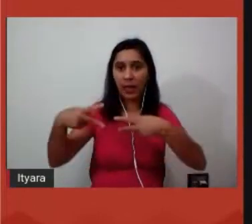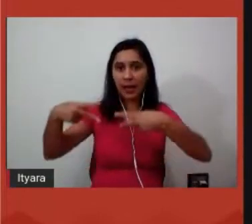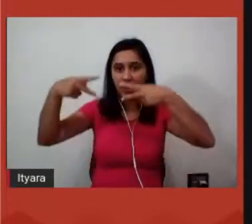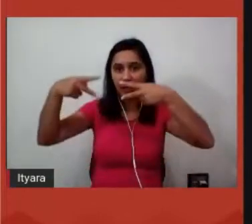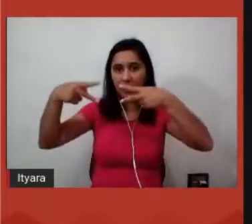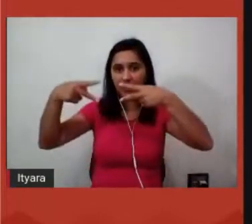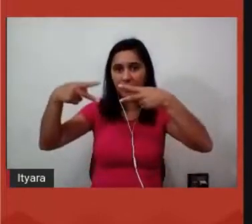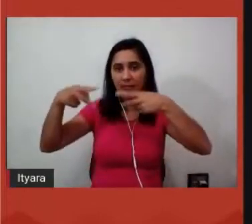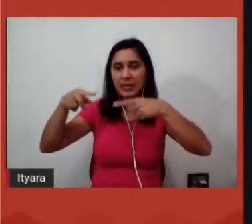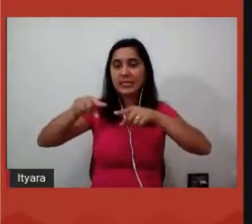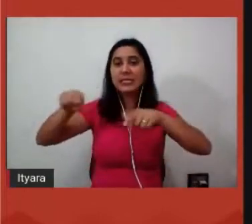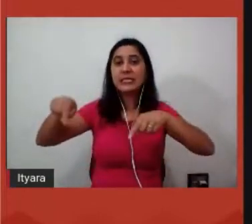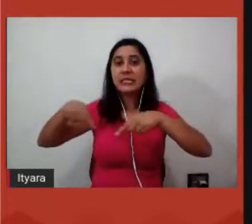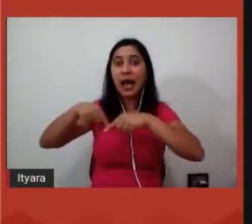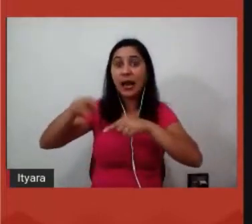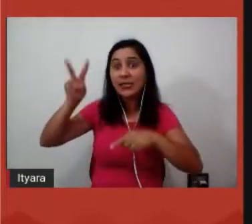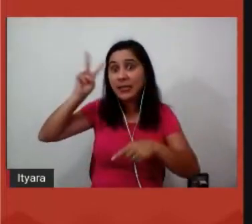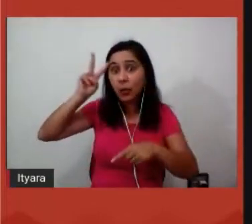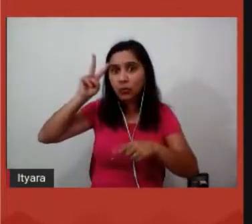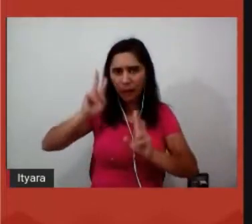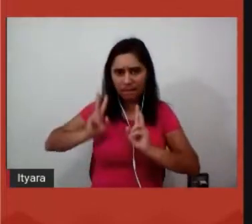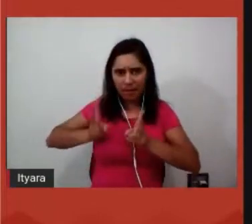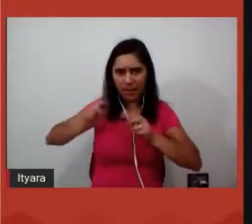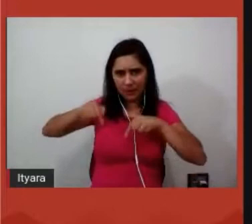a sala de segunda-feira, que vai ser esse mesmo.